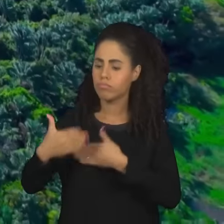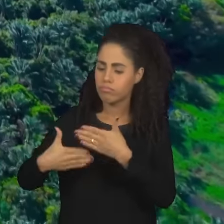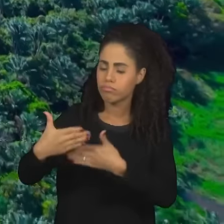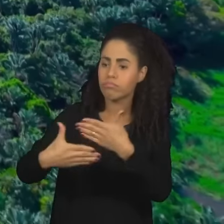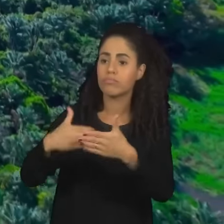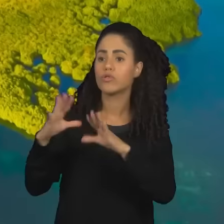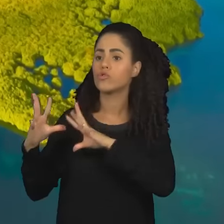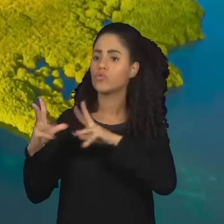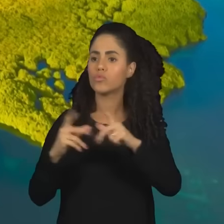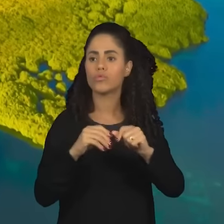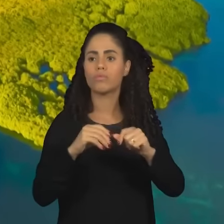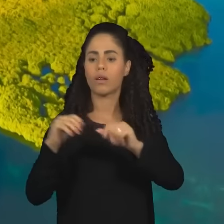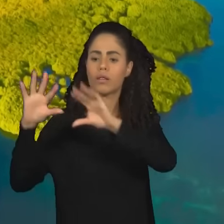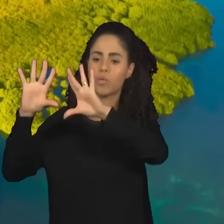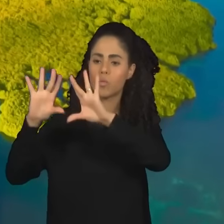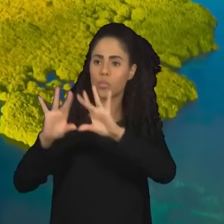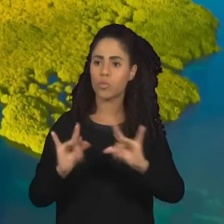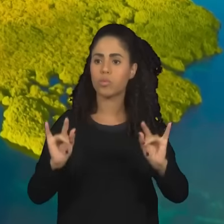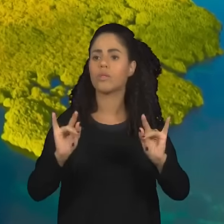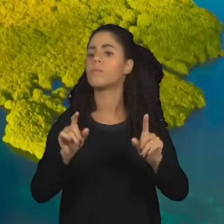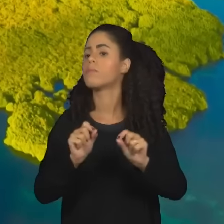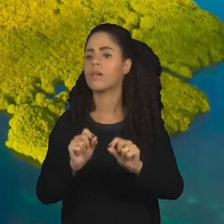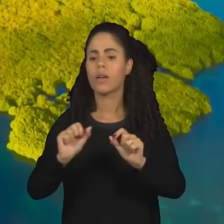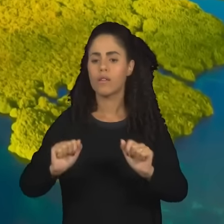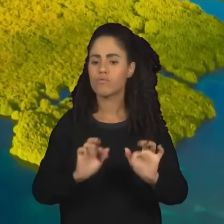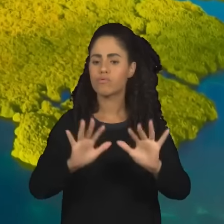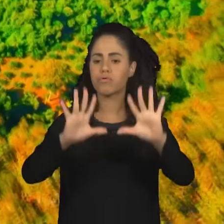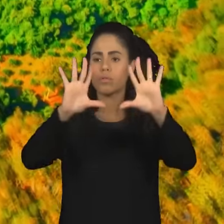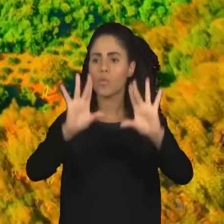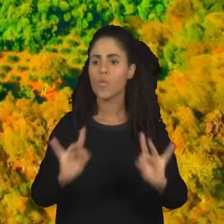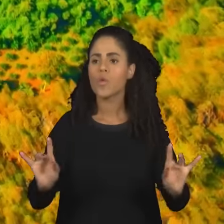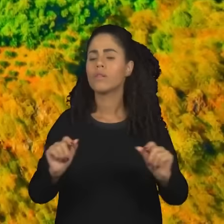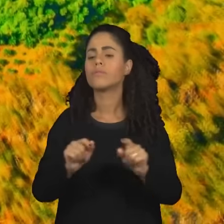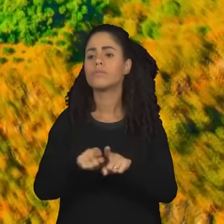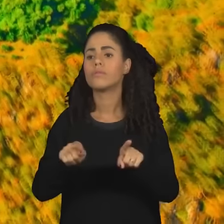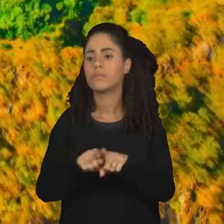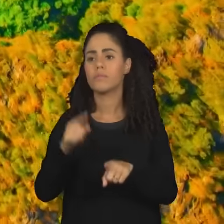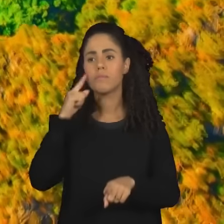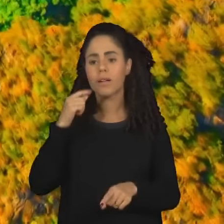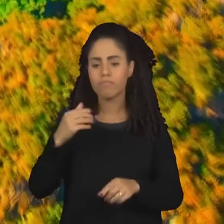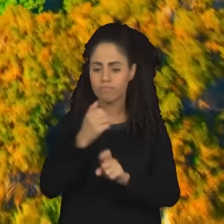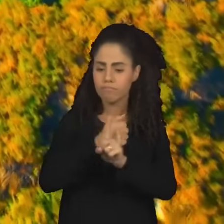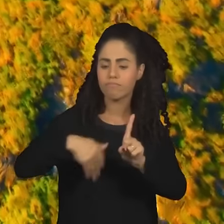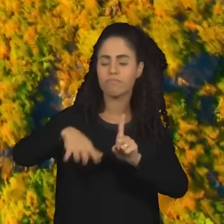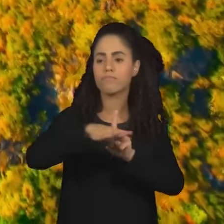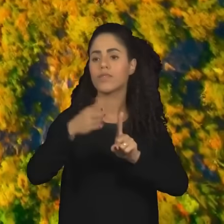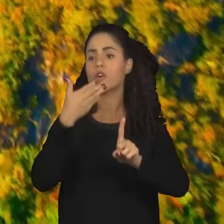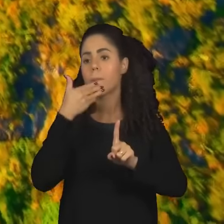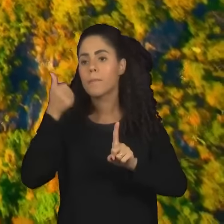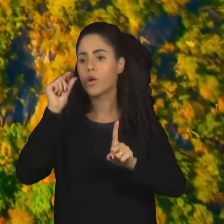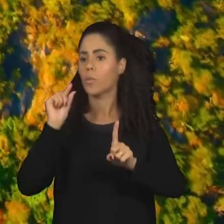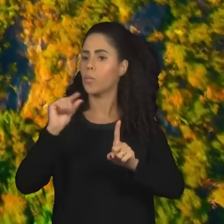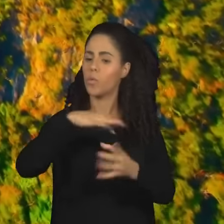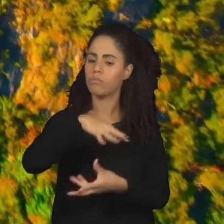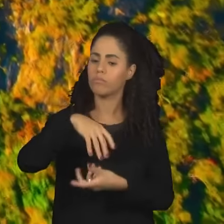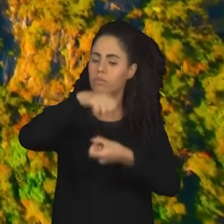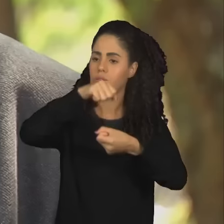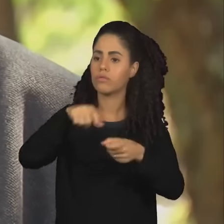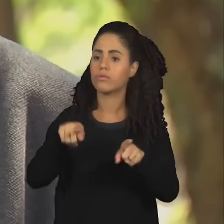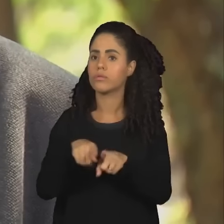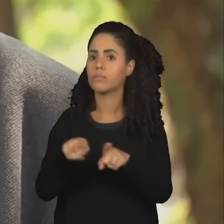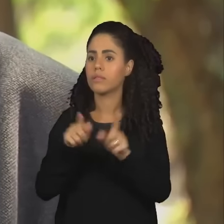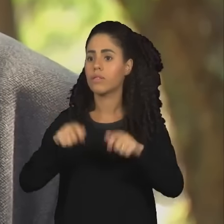da descarbonização do planeta, de construir um caminho para uma sociedade que seja minimamente sustentável. E